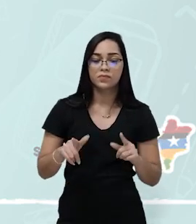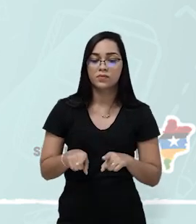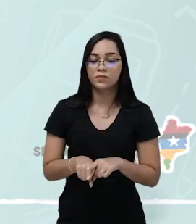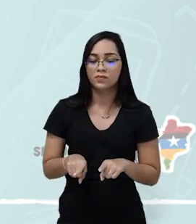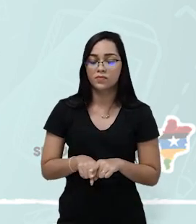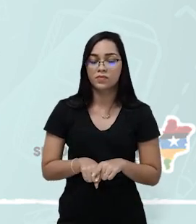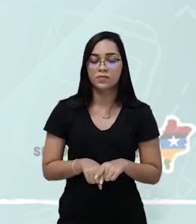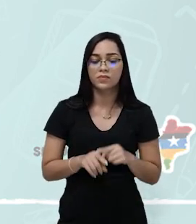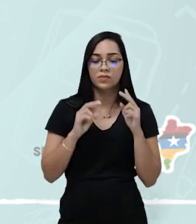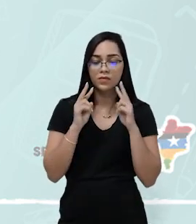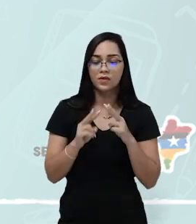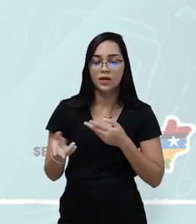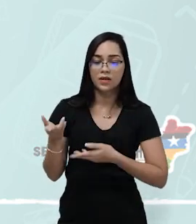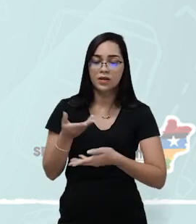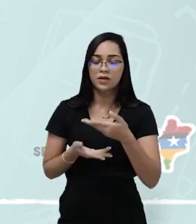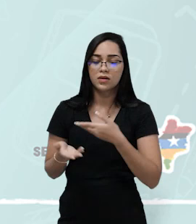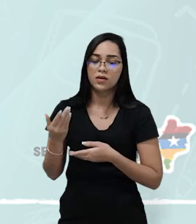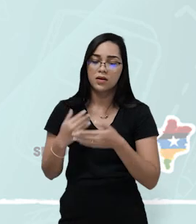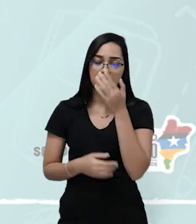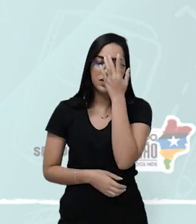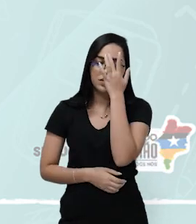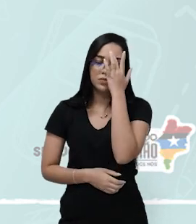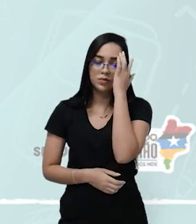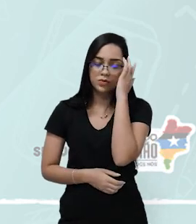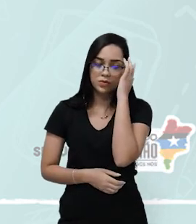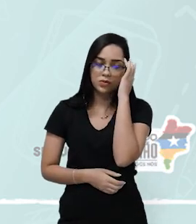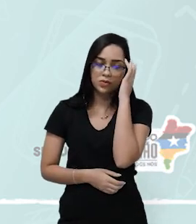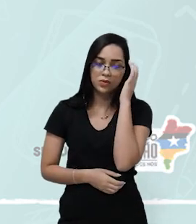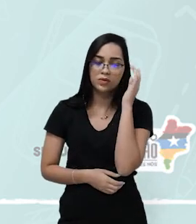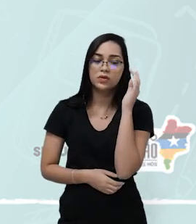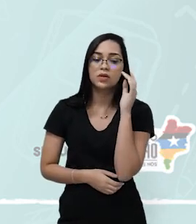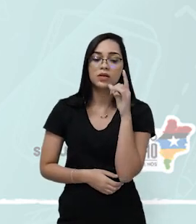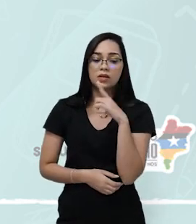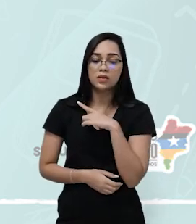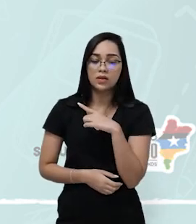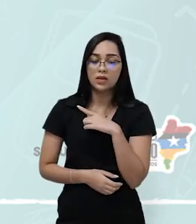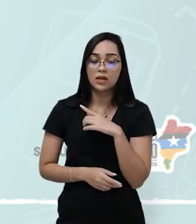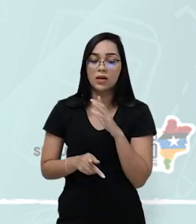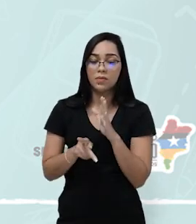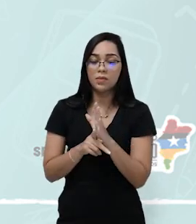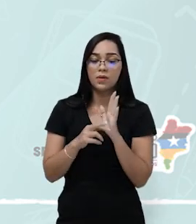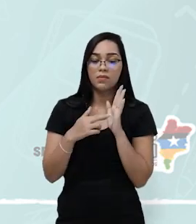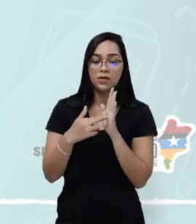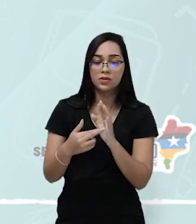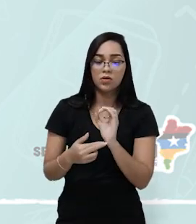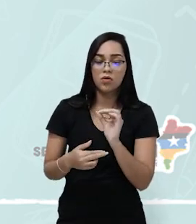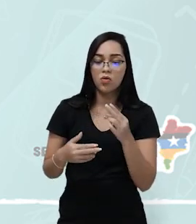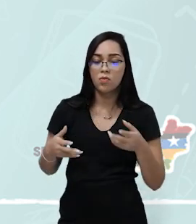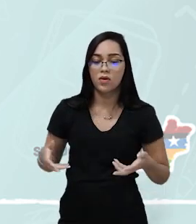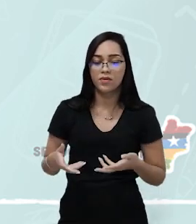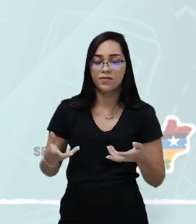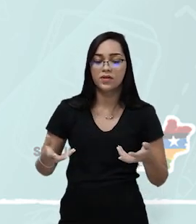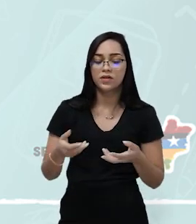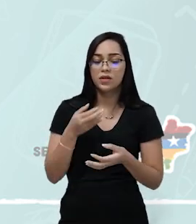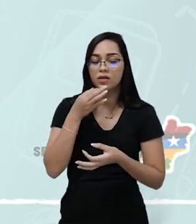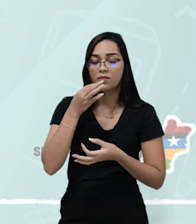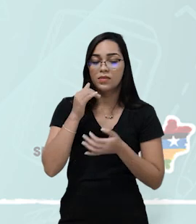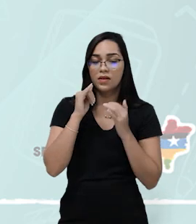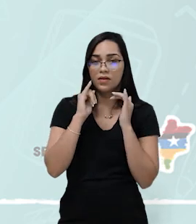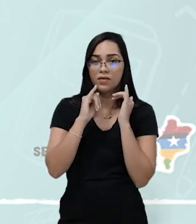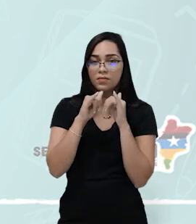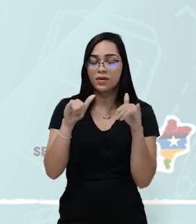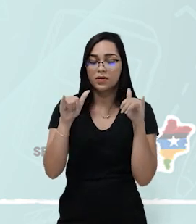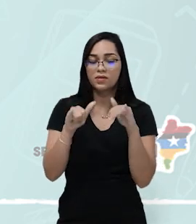vão se acentuar. A interação entre os interlocutores é estabelecida por meio da própria representação, ora manifestada pelo